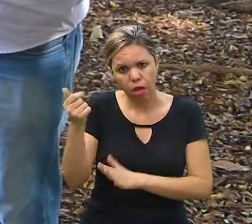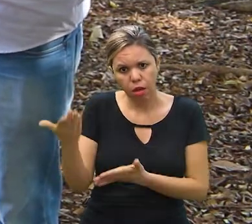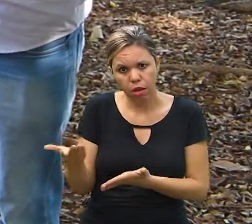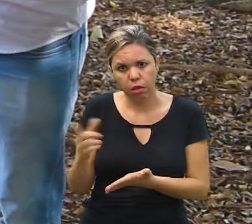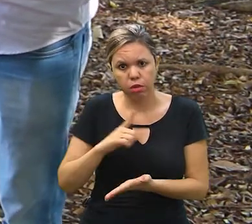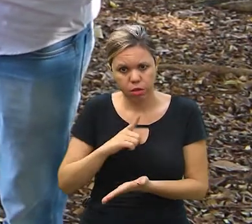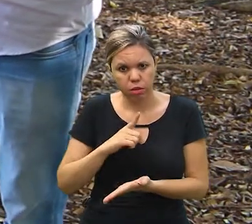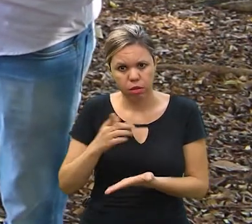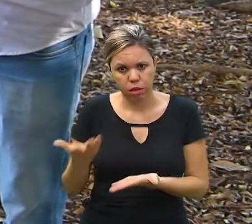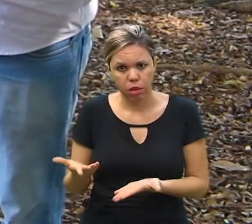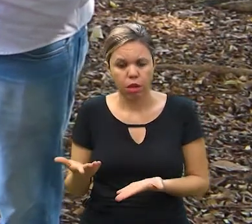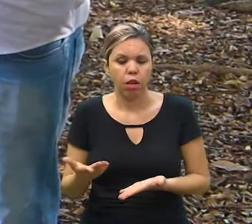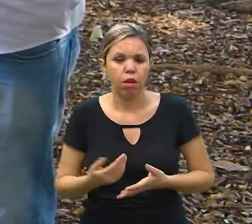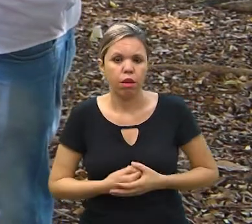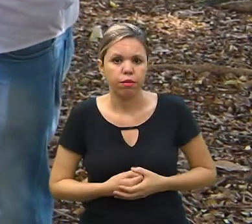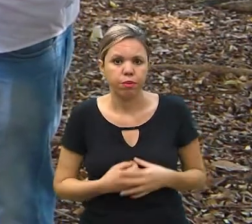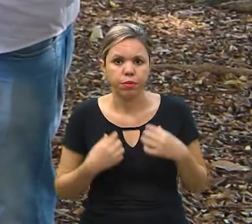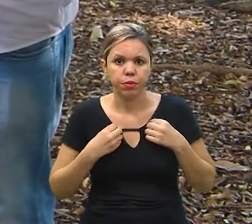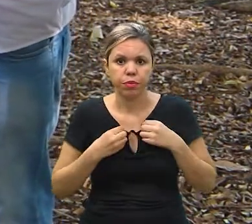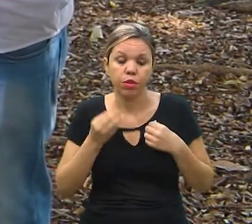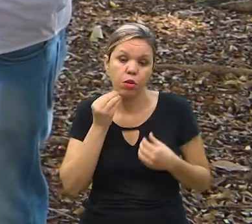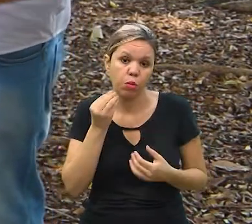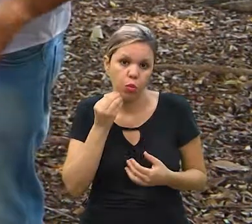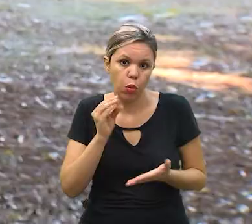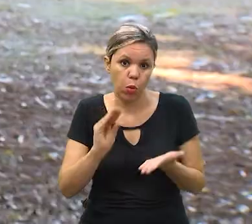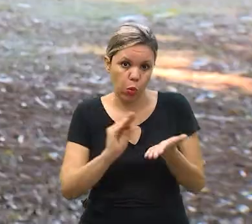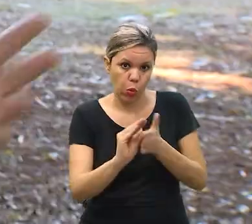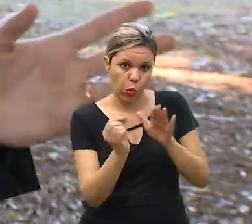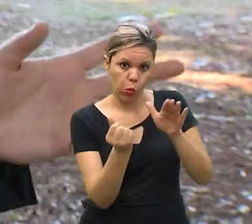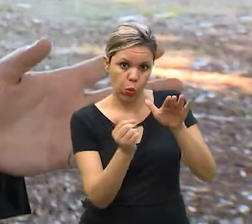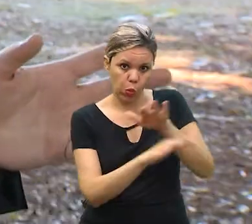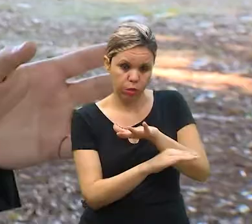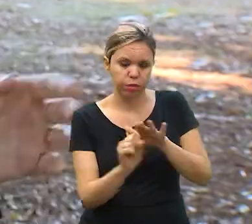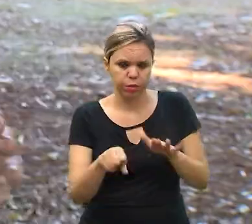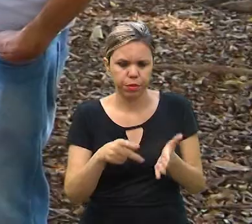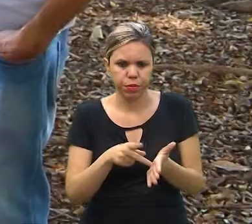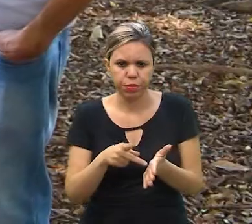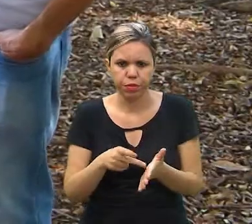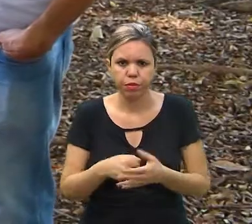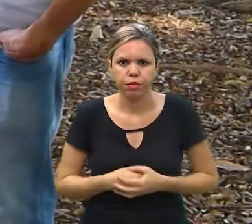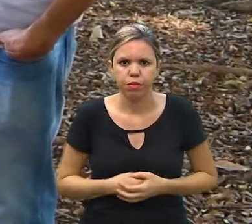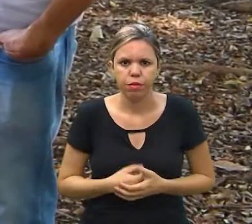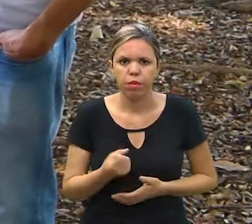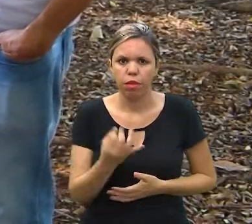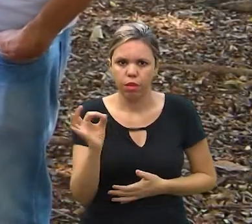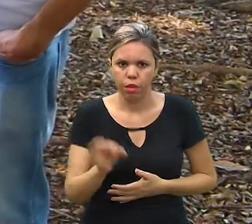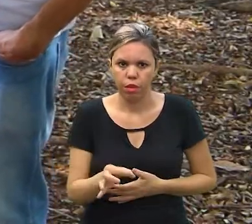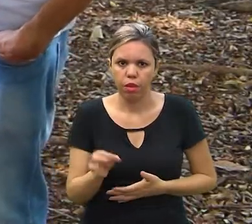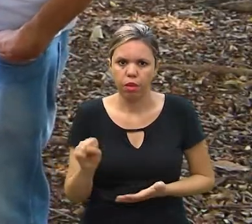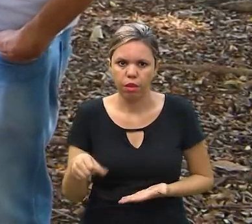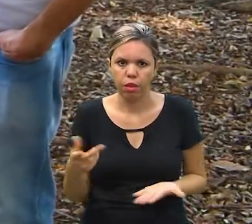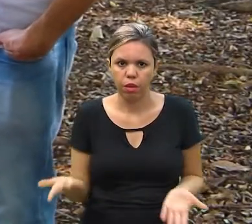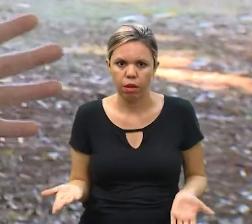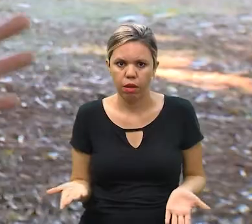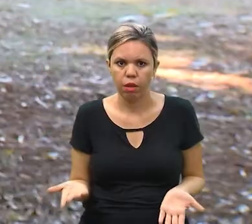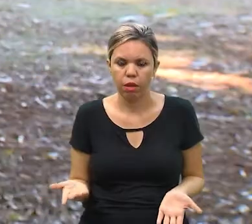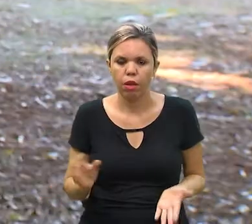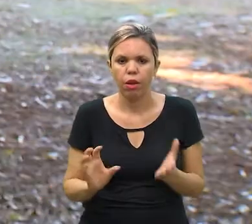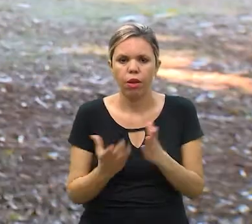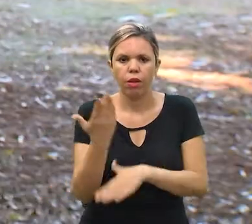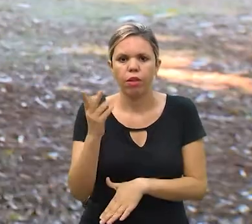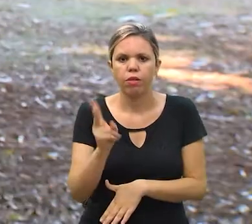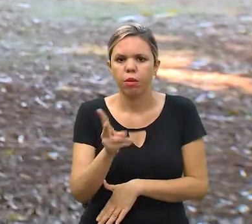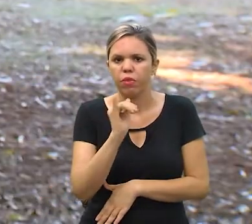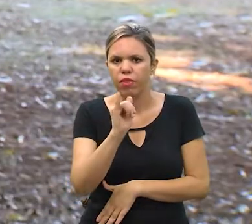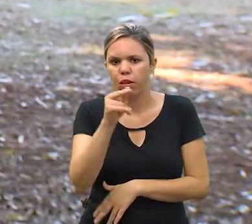para que haja a possibilidade do investimento? Sem sombra de dúvida. Dessa porcentagem. Sem sombra de dúvida. O que acontece? Eu sempre